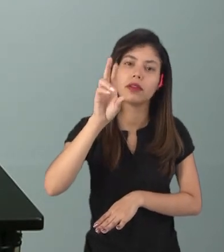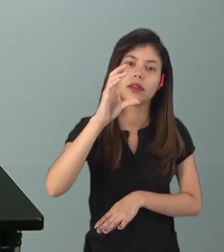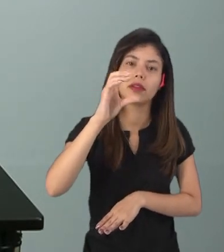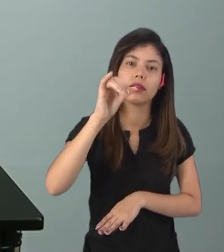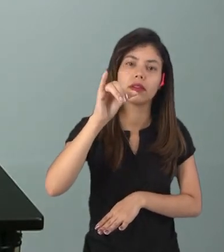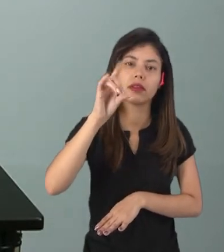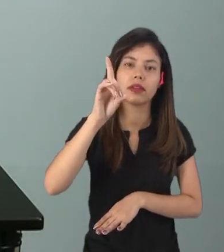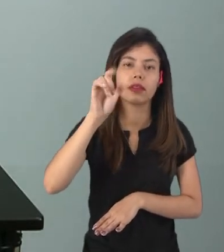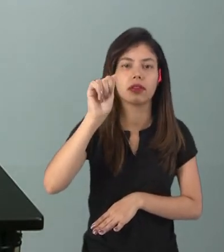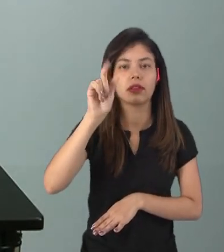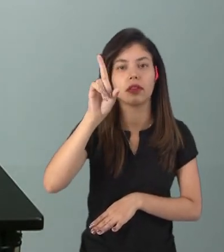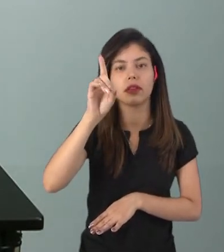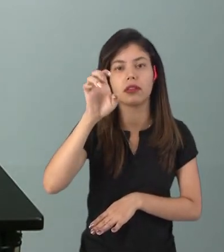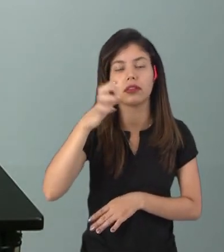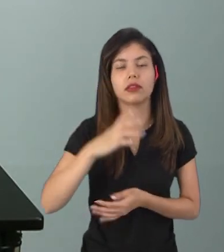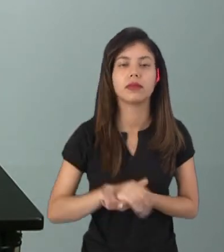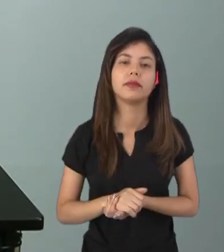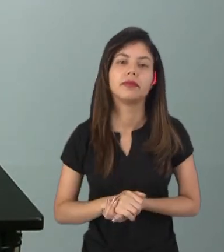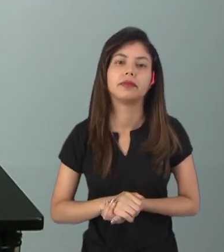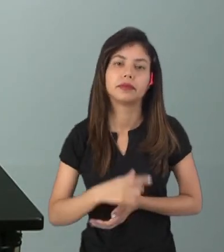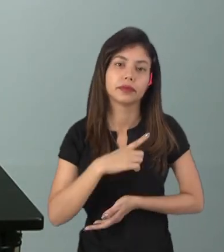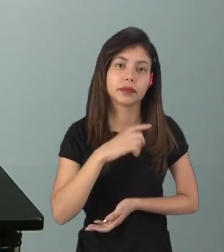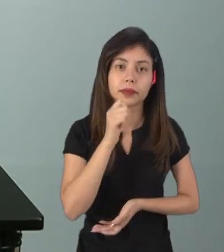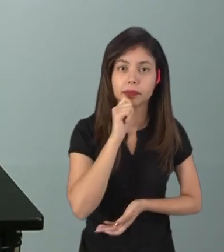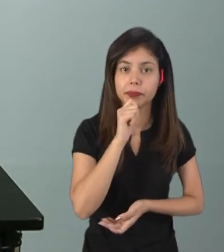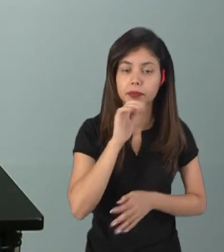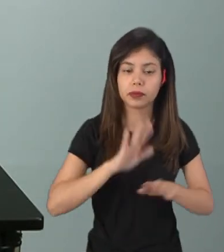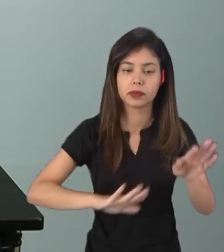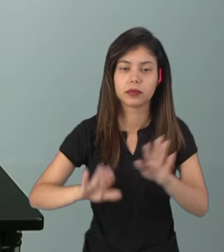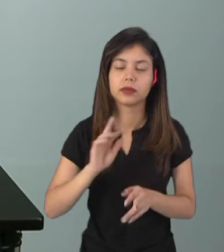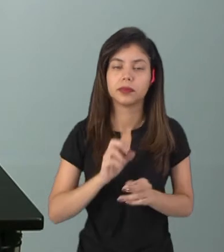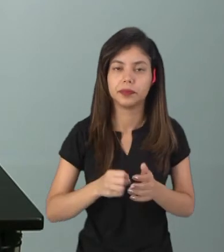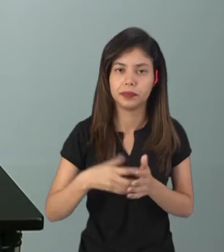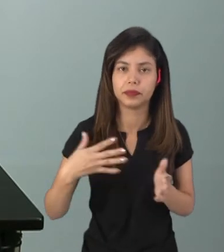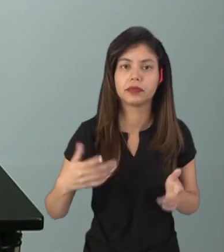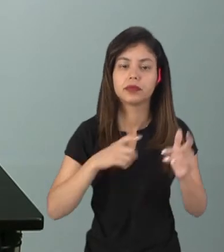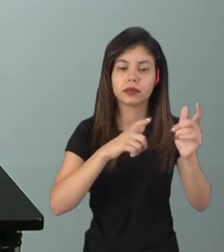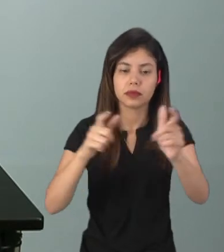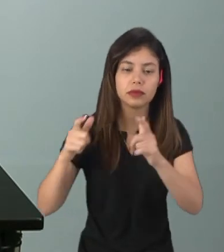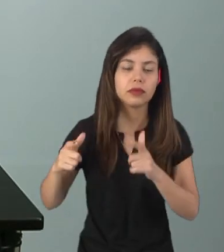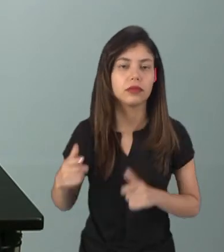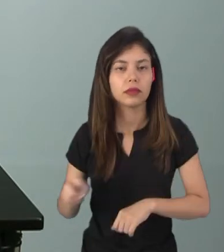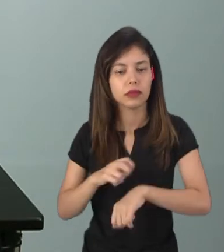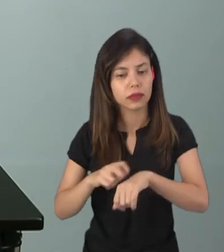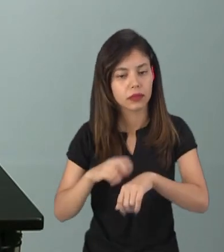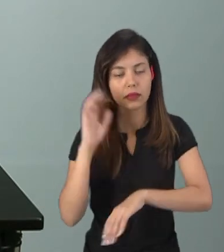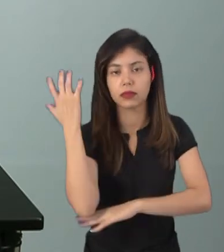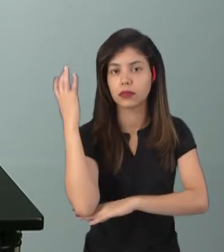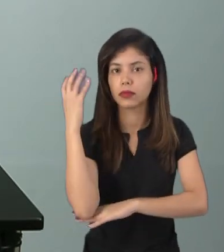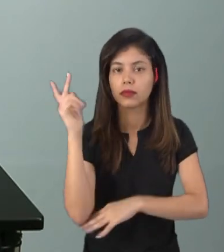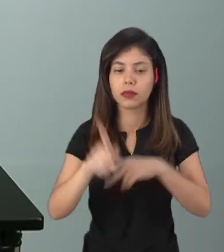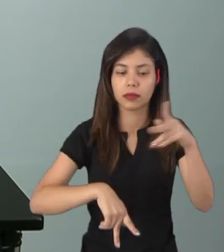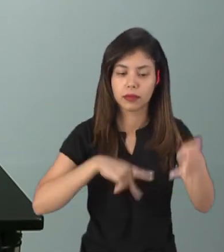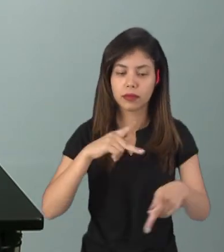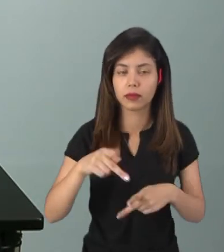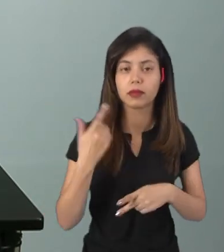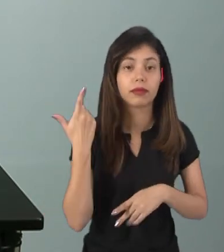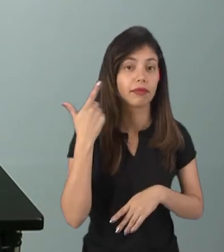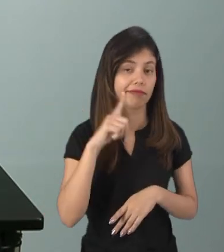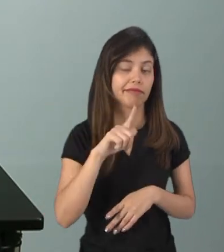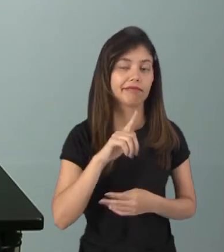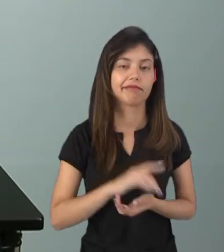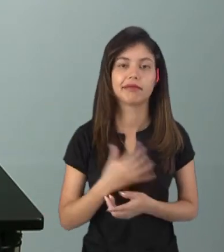importante. Então, em uma cidade que tem ainda preservado, né, bastante áreas verdes, só quem ganha é a